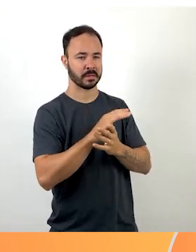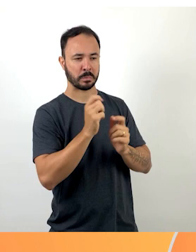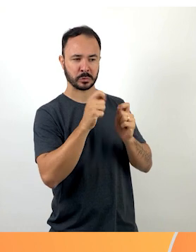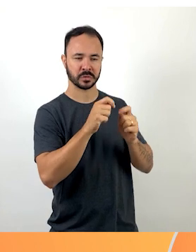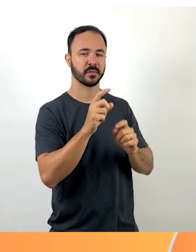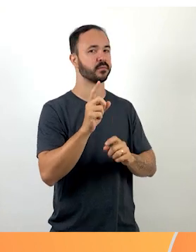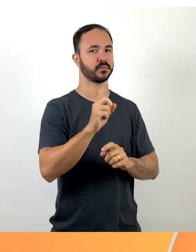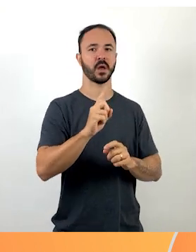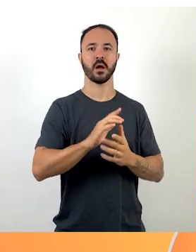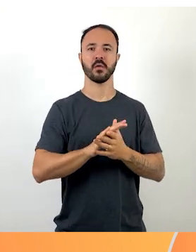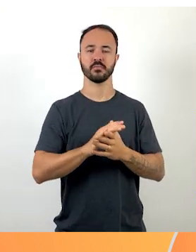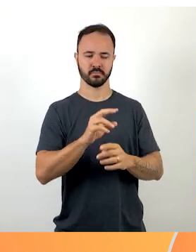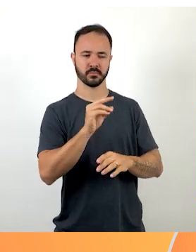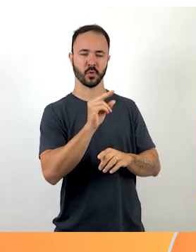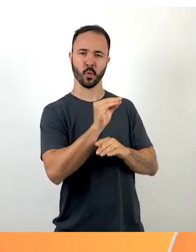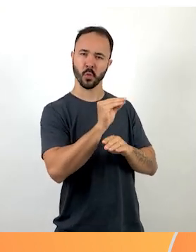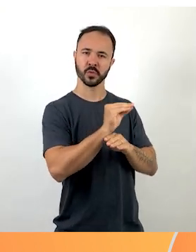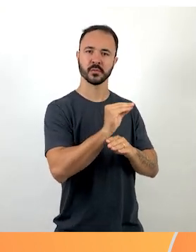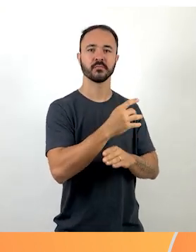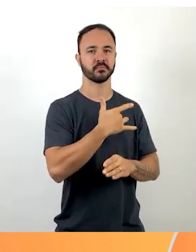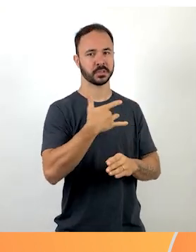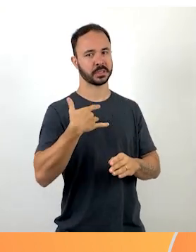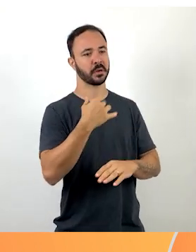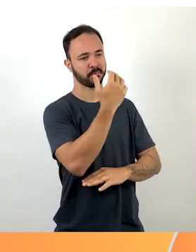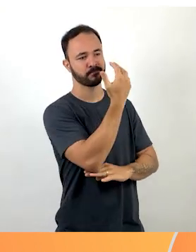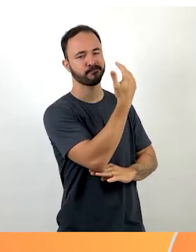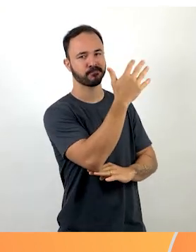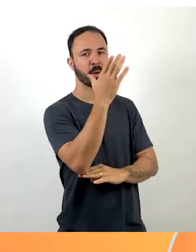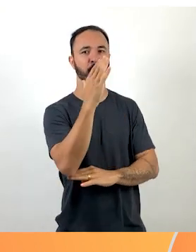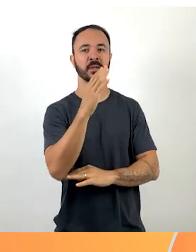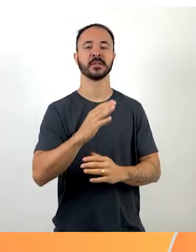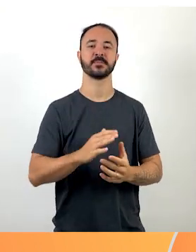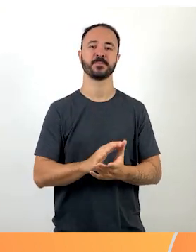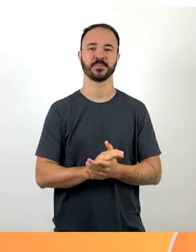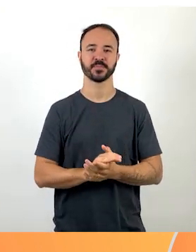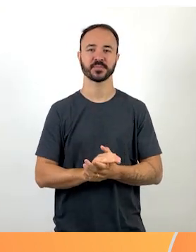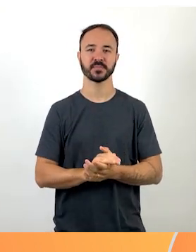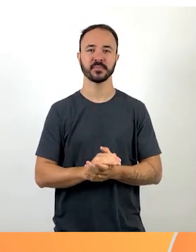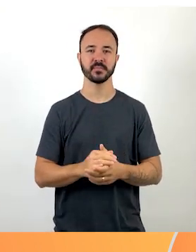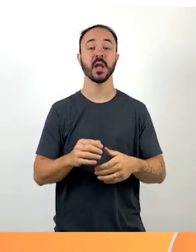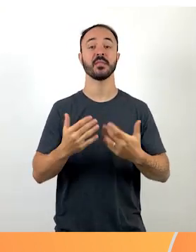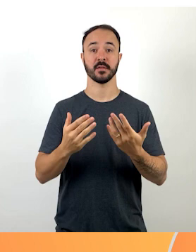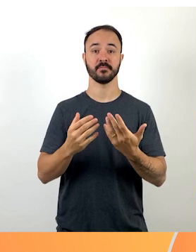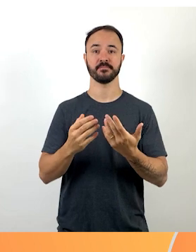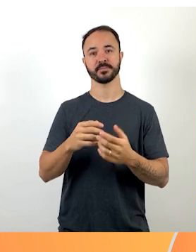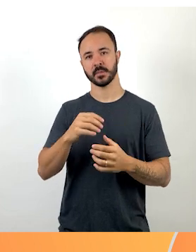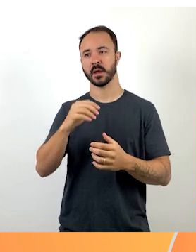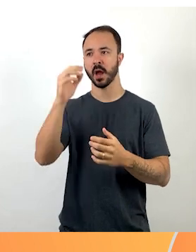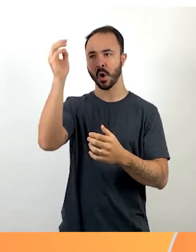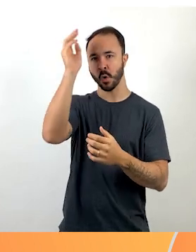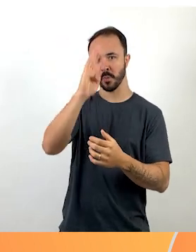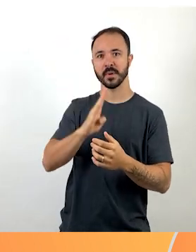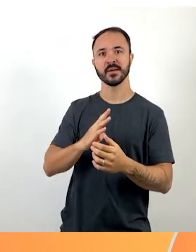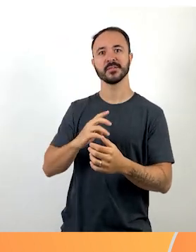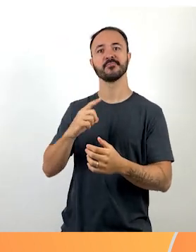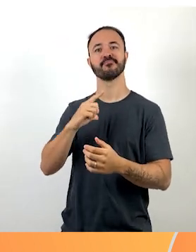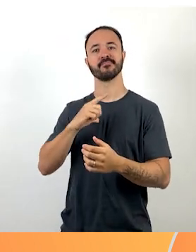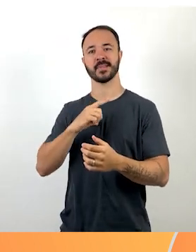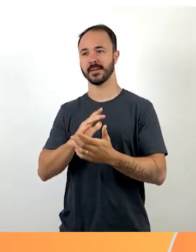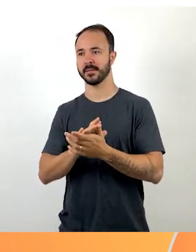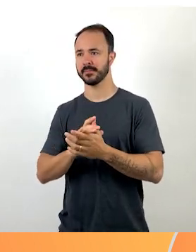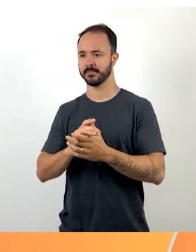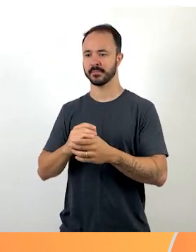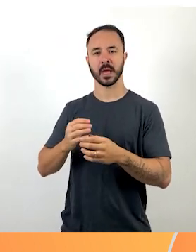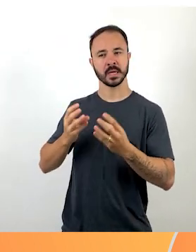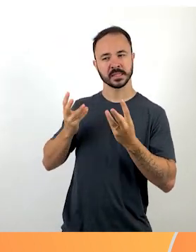objetivo a partir desse cultivo, que é a proteção ambiental. Então, é comum que ao longo do tempo o Brasil vai se especializando mais no